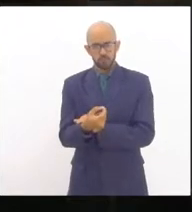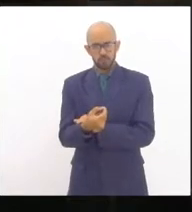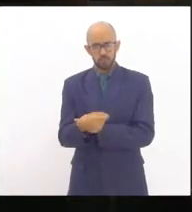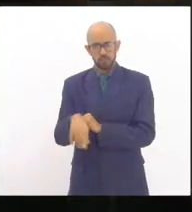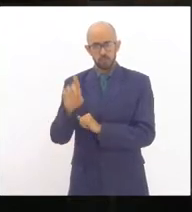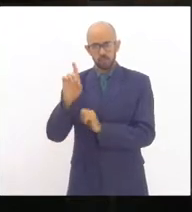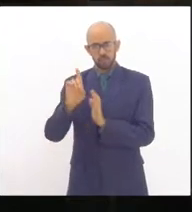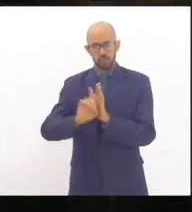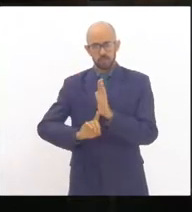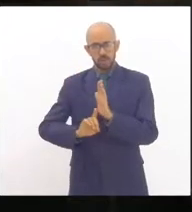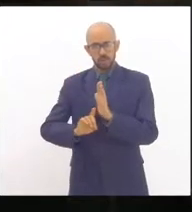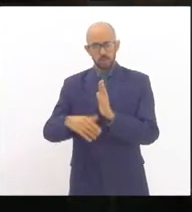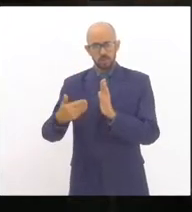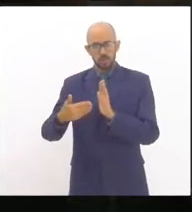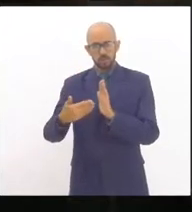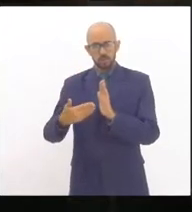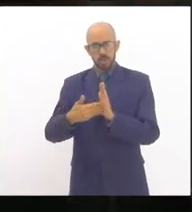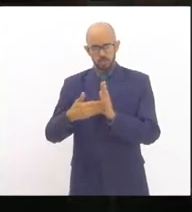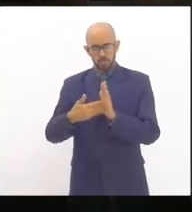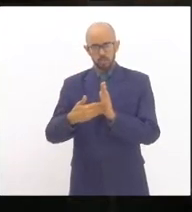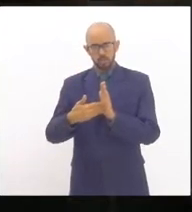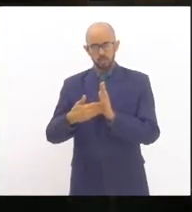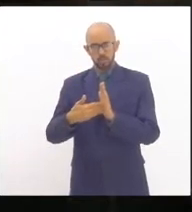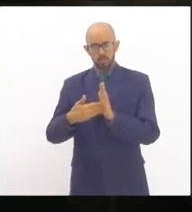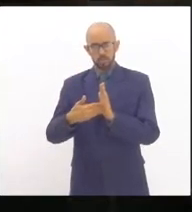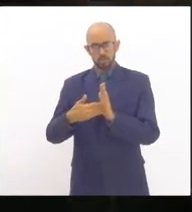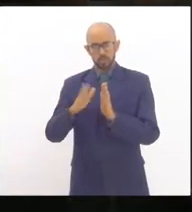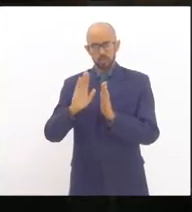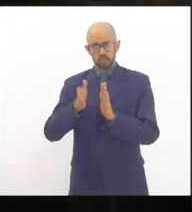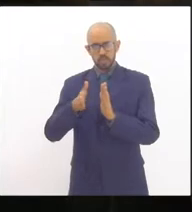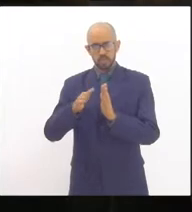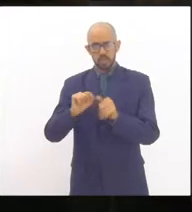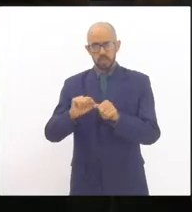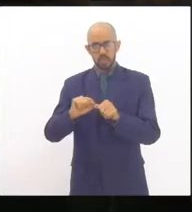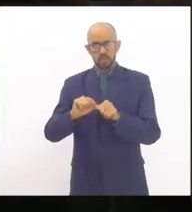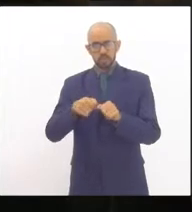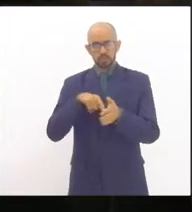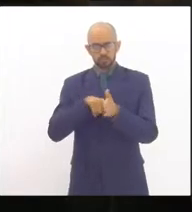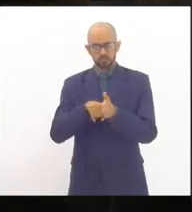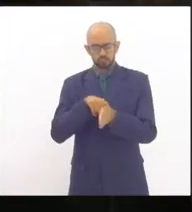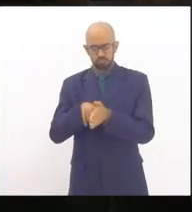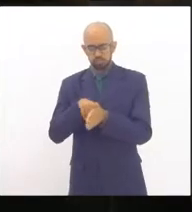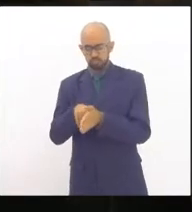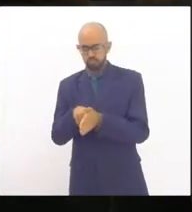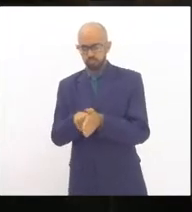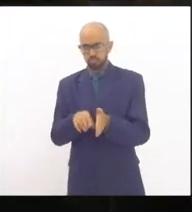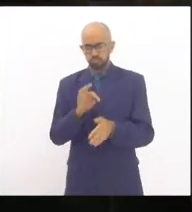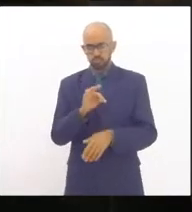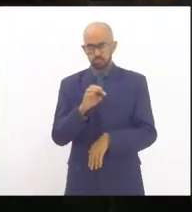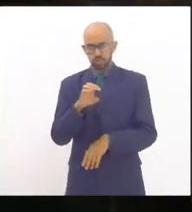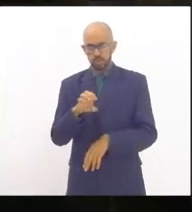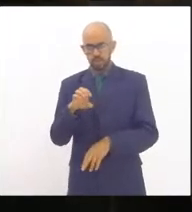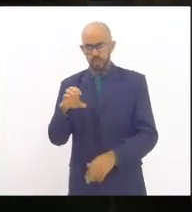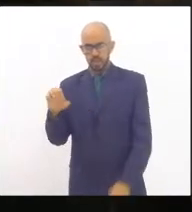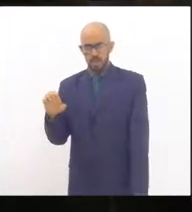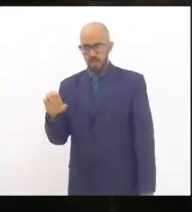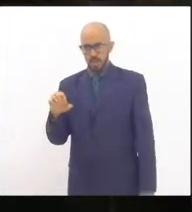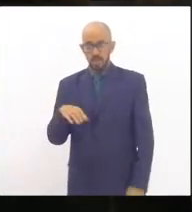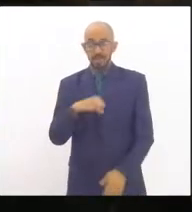para todos que já foi devidamente auditado pelo TSE